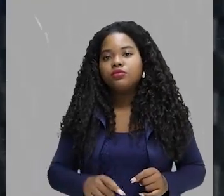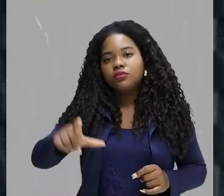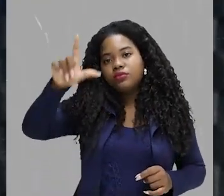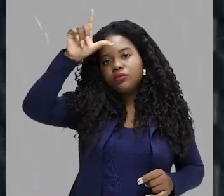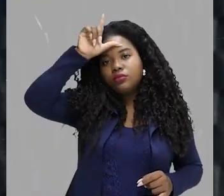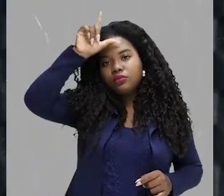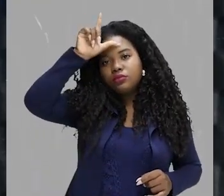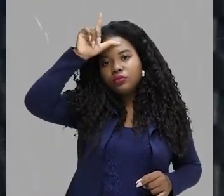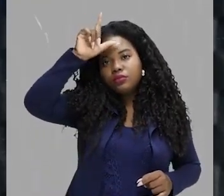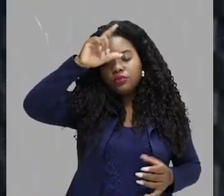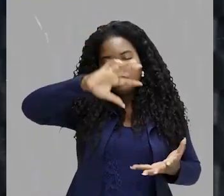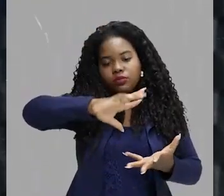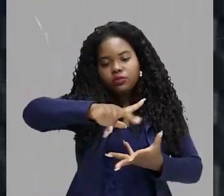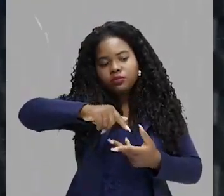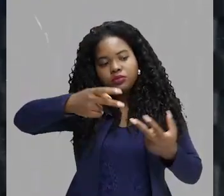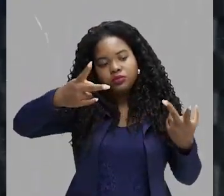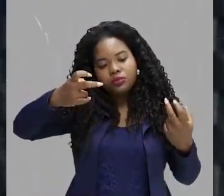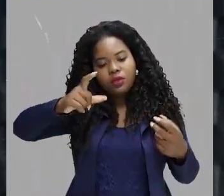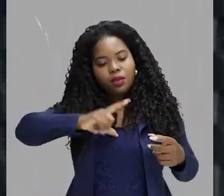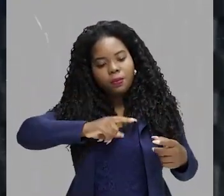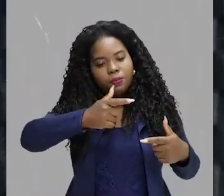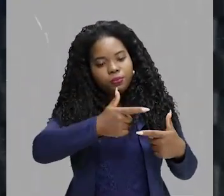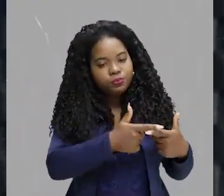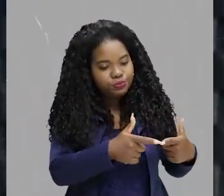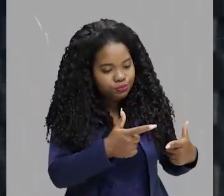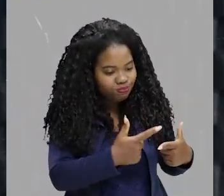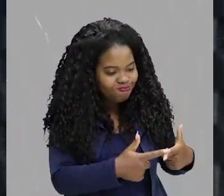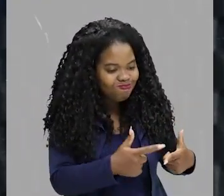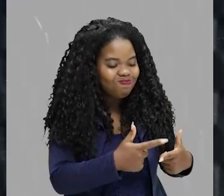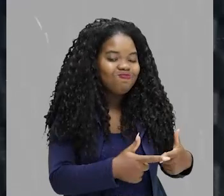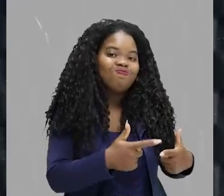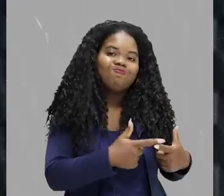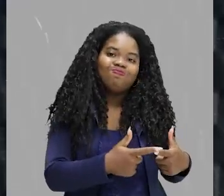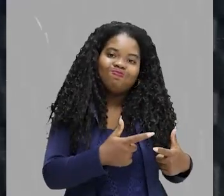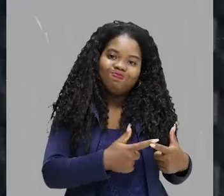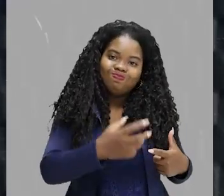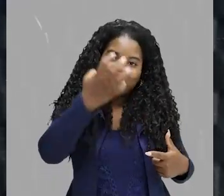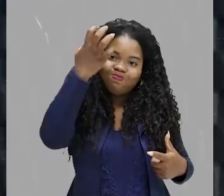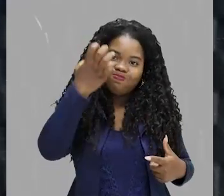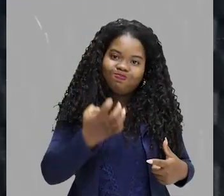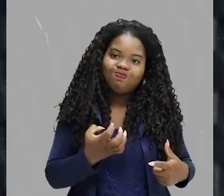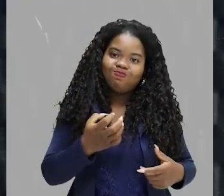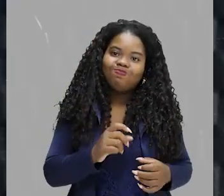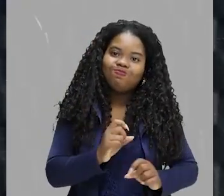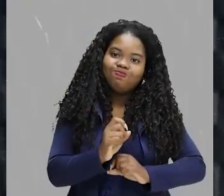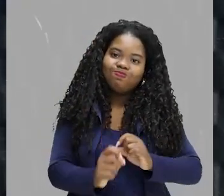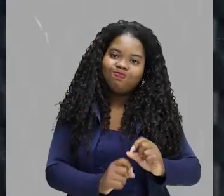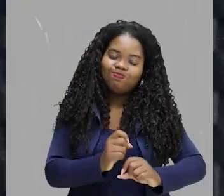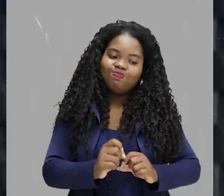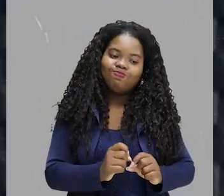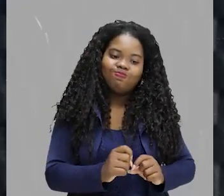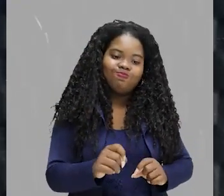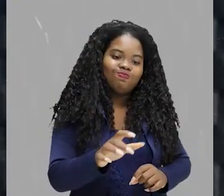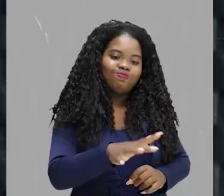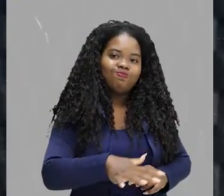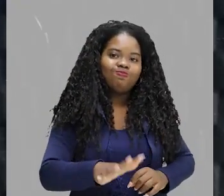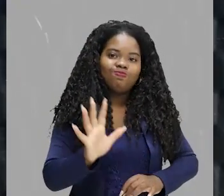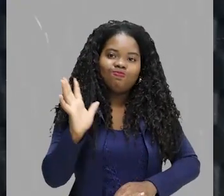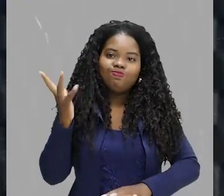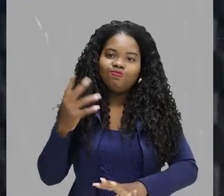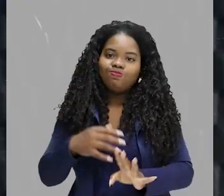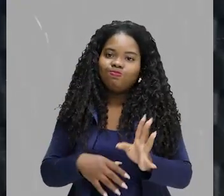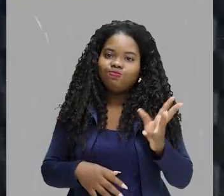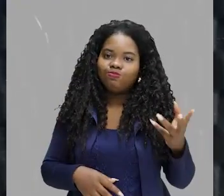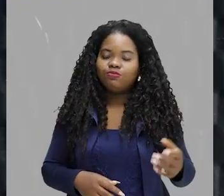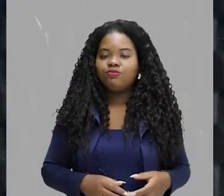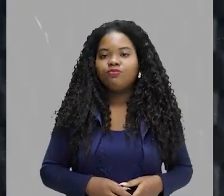lideranças mundiais perceberam: temos um problema gravíssimo, que é a questão ambiental, que